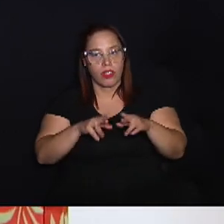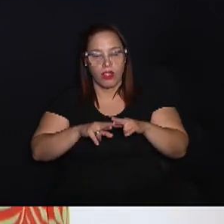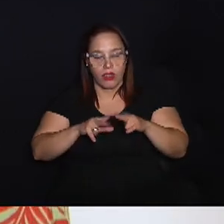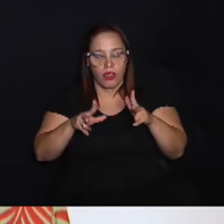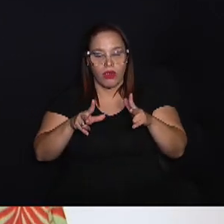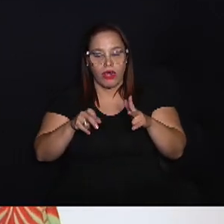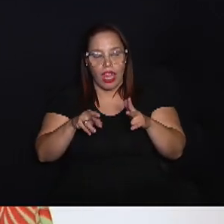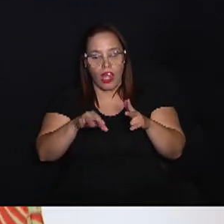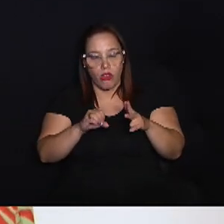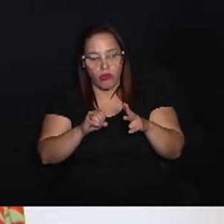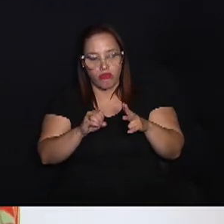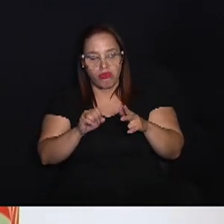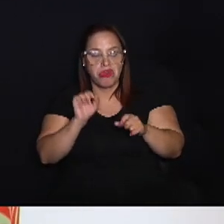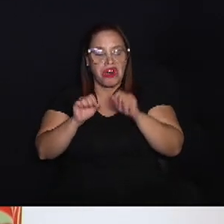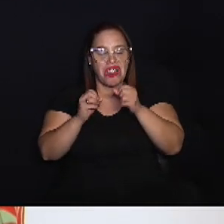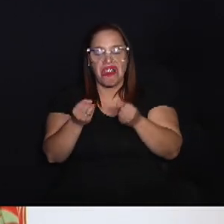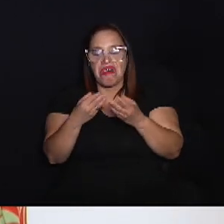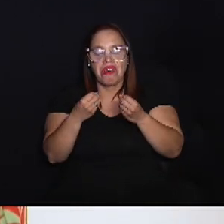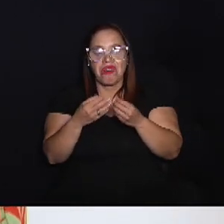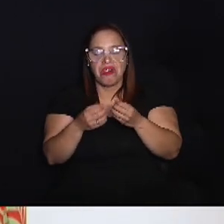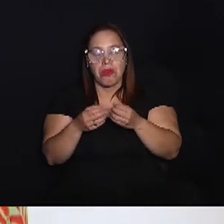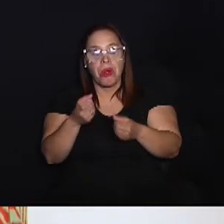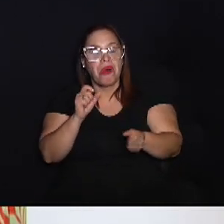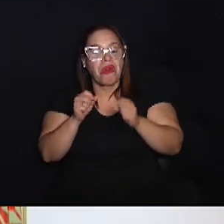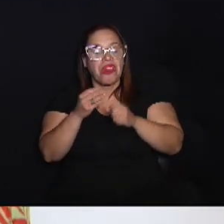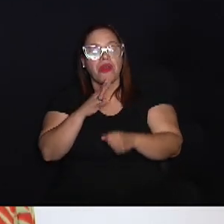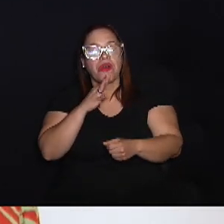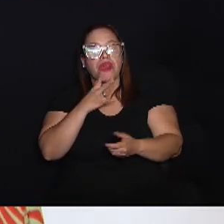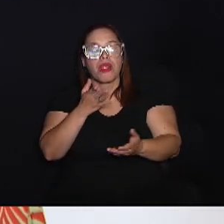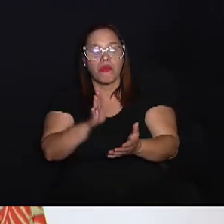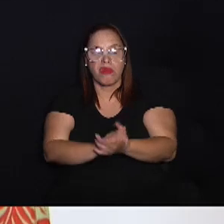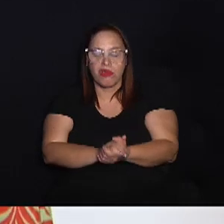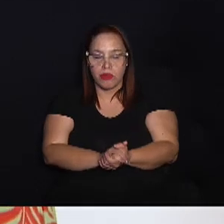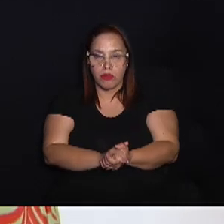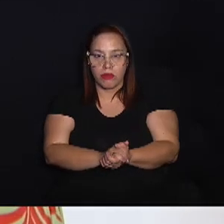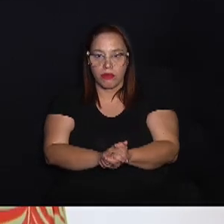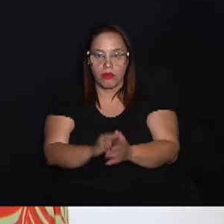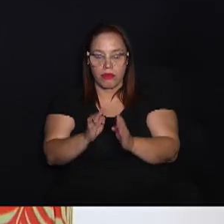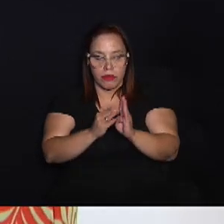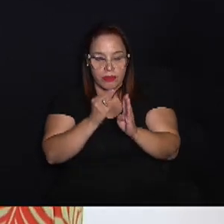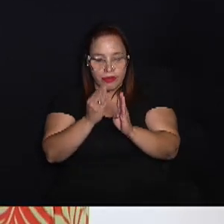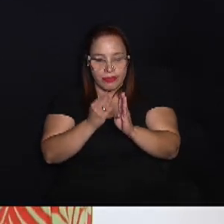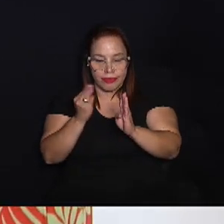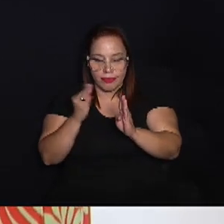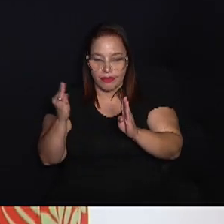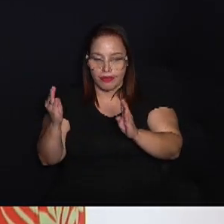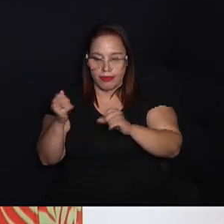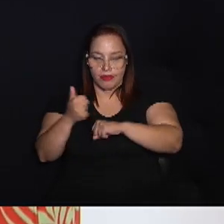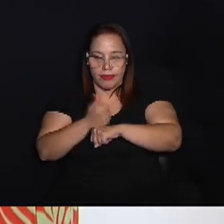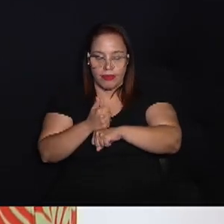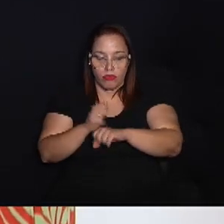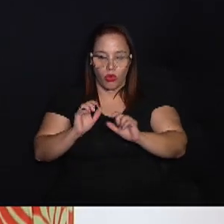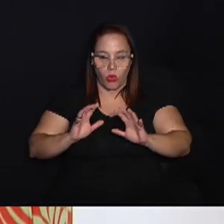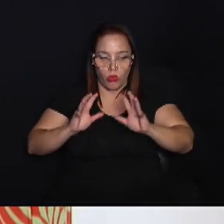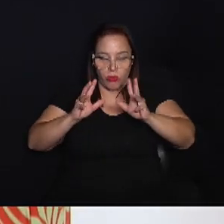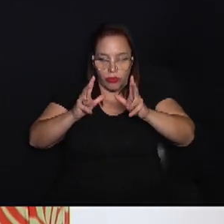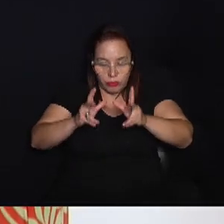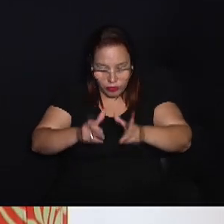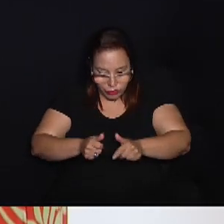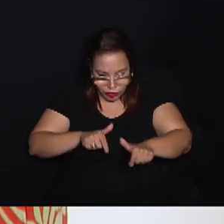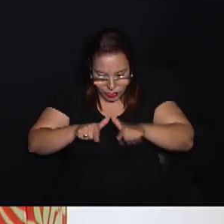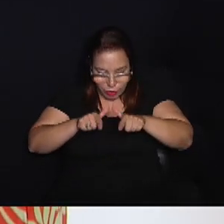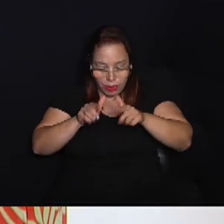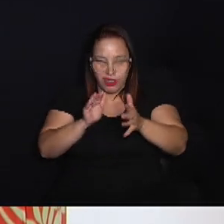que é dado, o que é informação, o que é conhecimento. E o bibliotecário tem todo esse know-how para poder